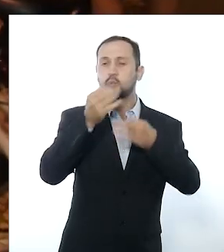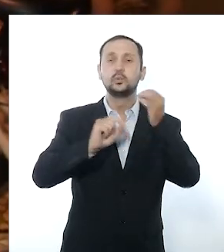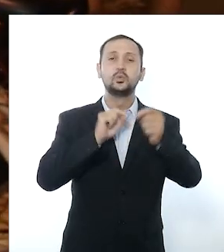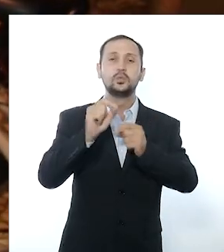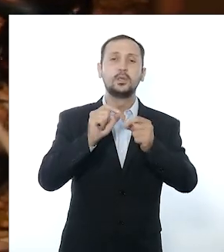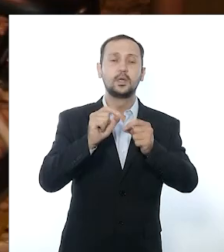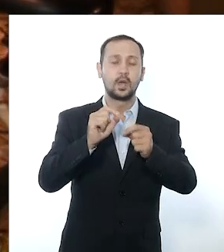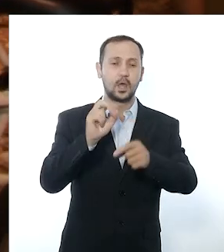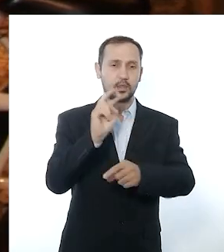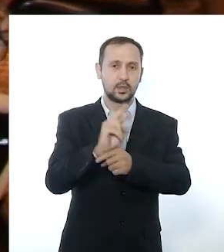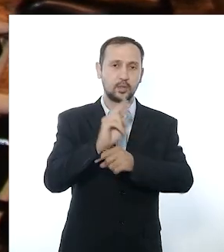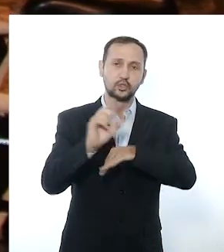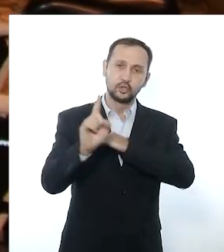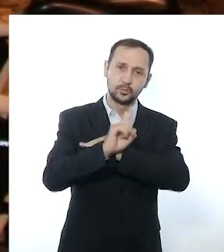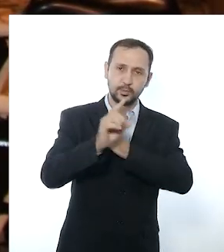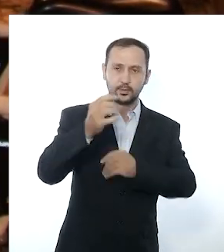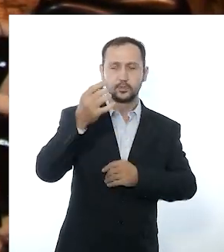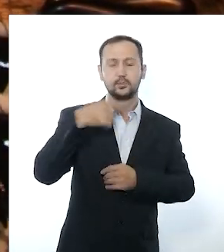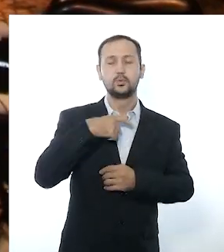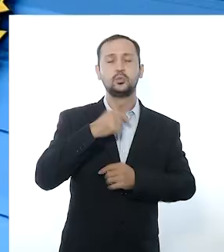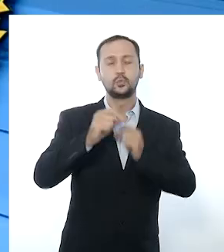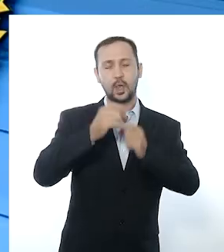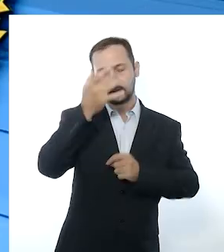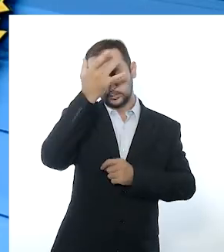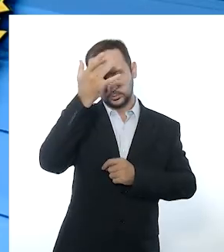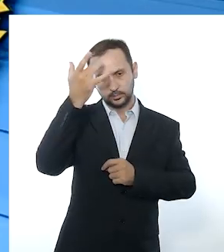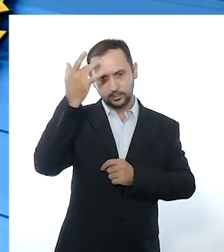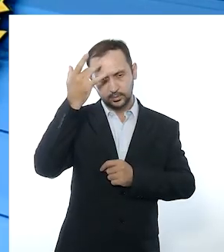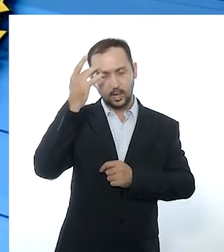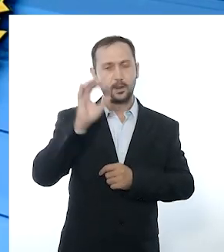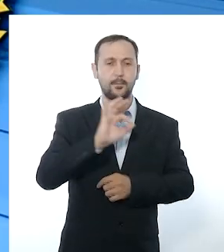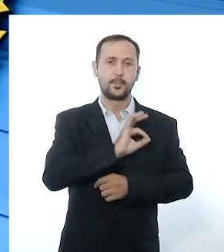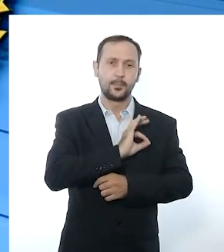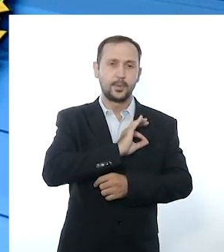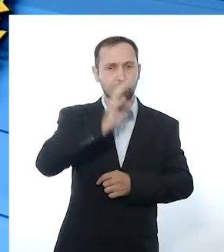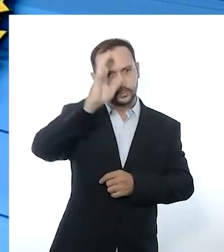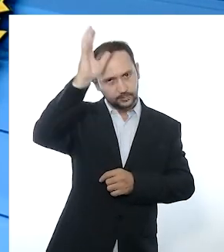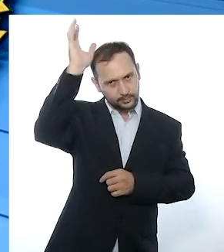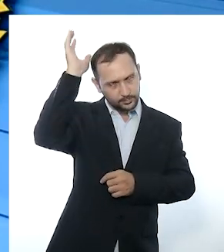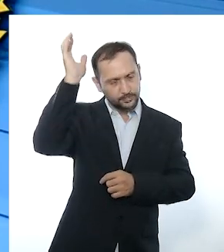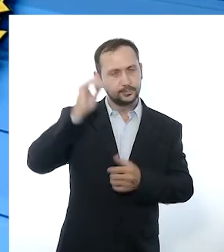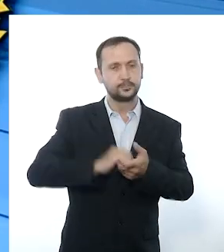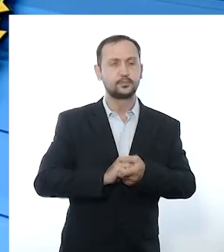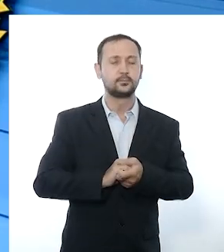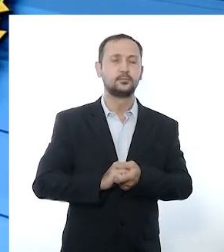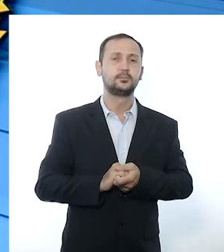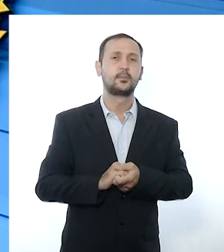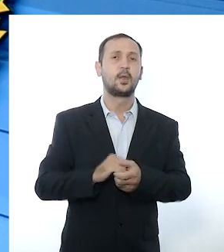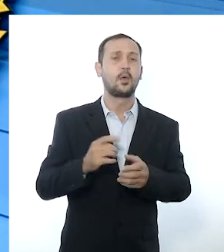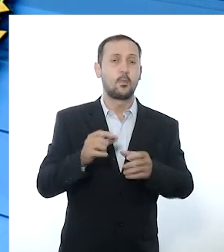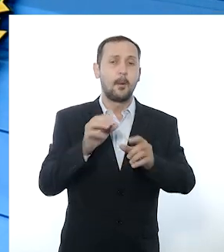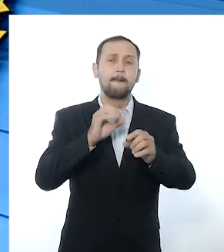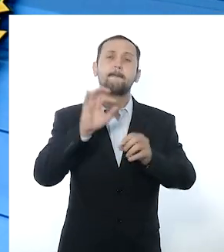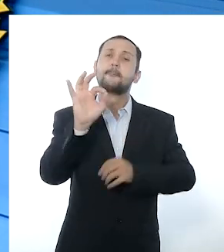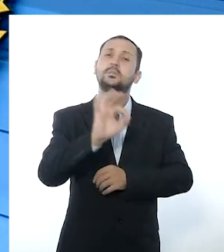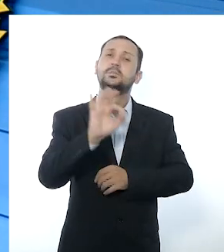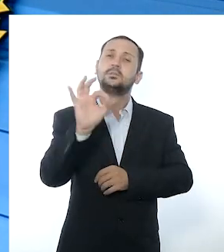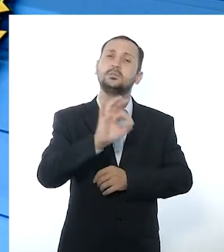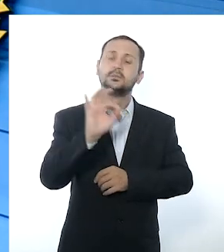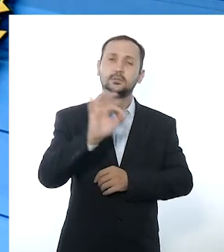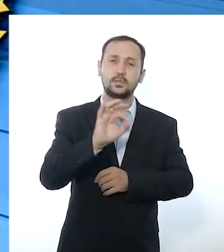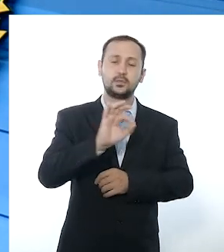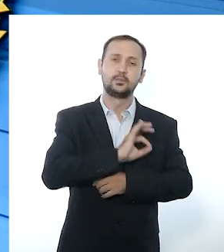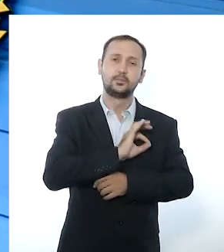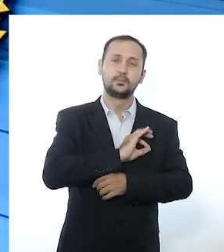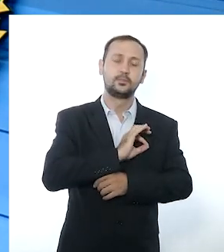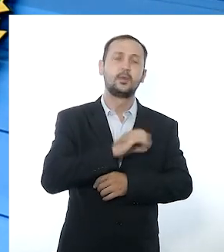aos bombeiros, policiais civis e militares. 53,7% dos policiais militares têm receio alto ou muito alto